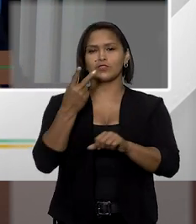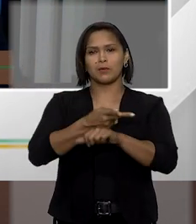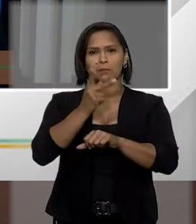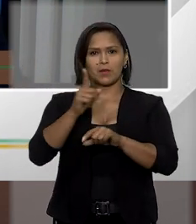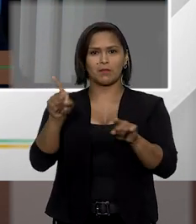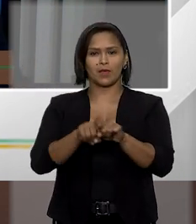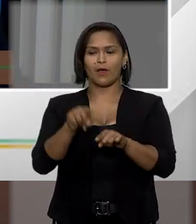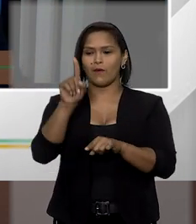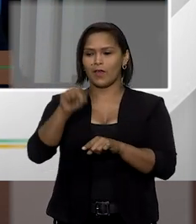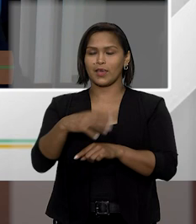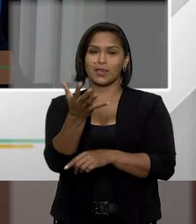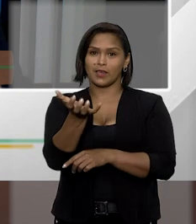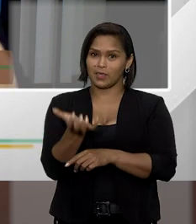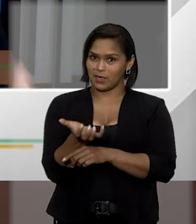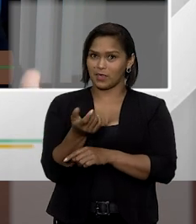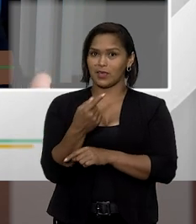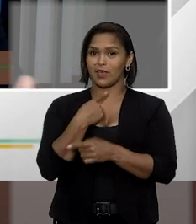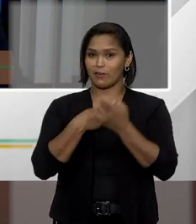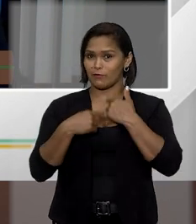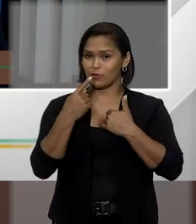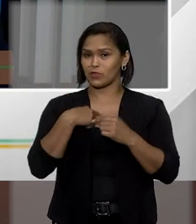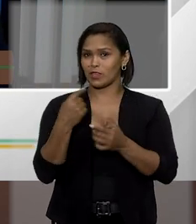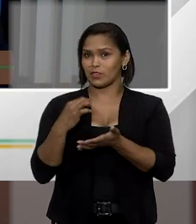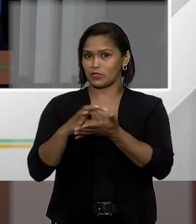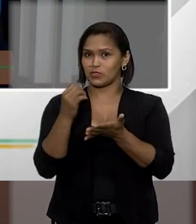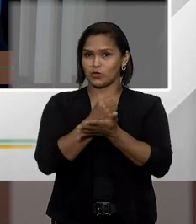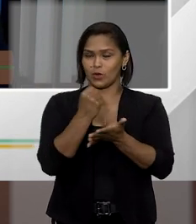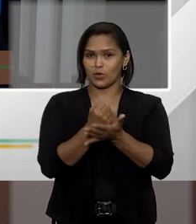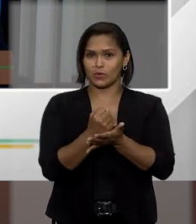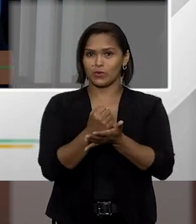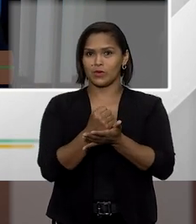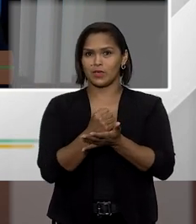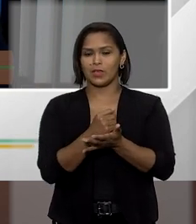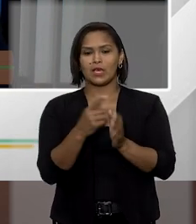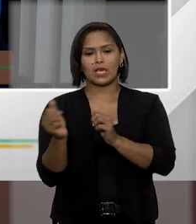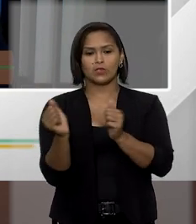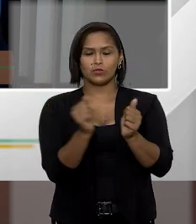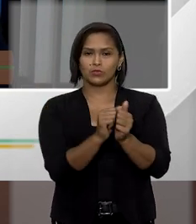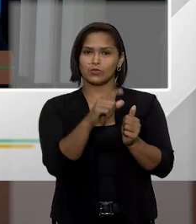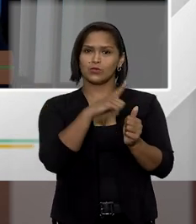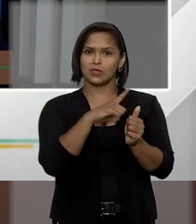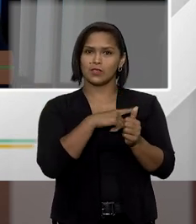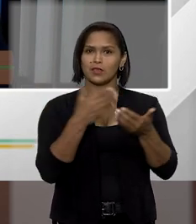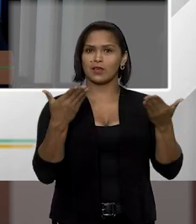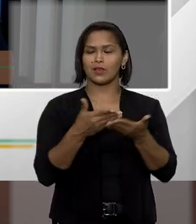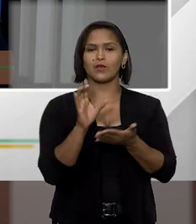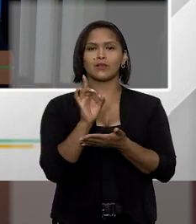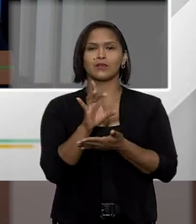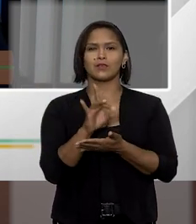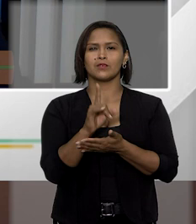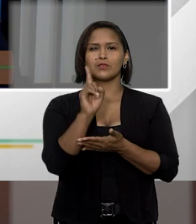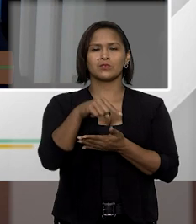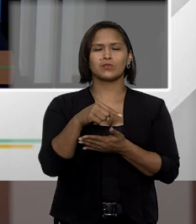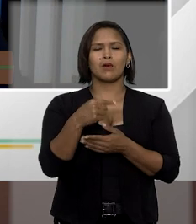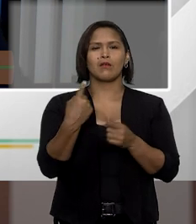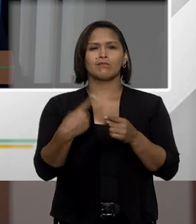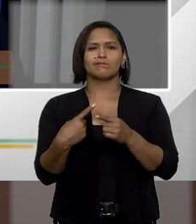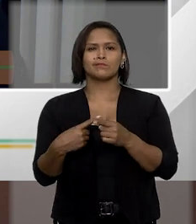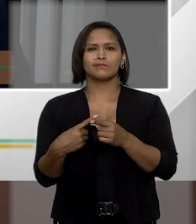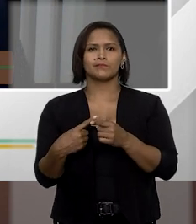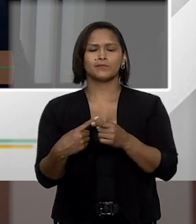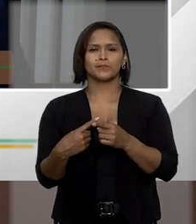premial. Aquele que quer, que assim deseja fazer o acordo de leniência, tem ao seu lado agora não somente uma espécie